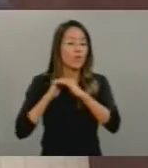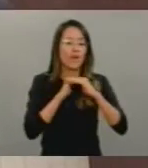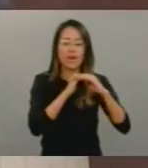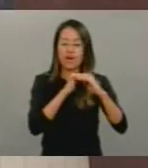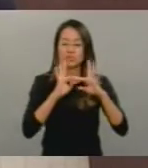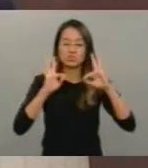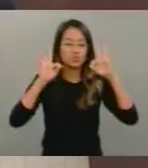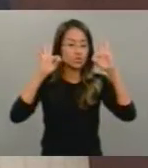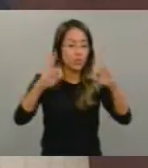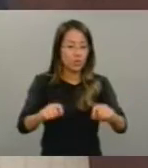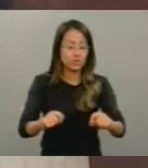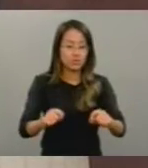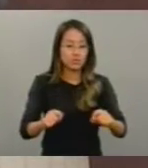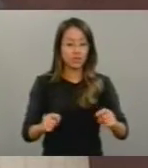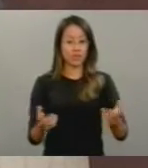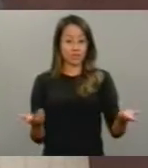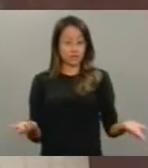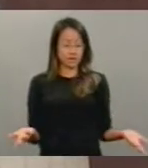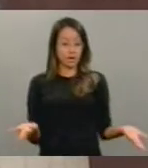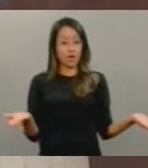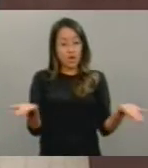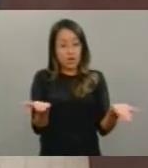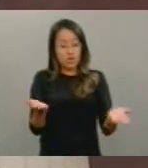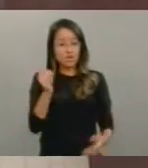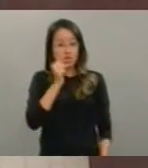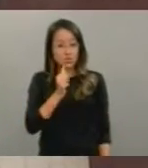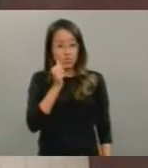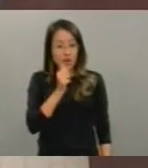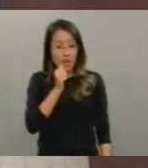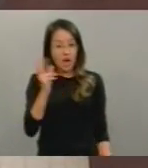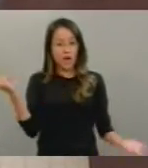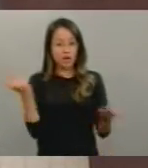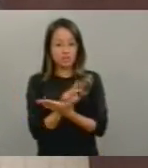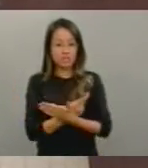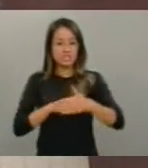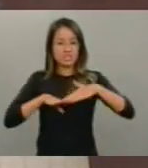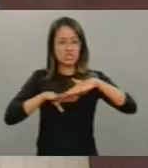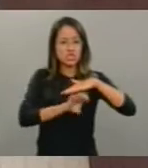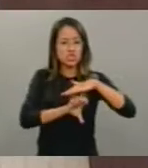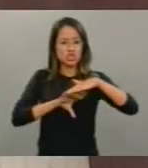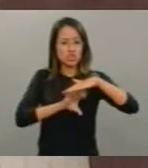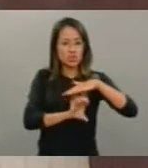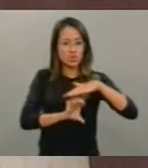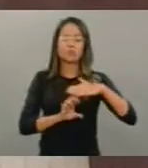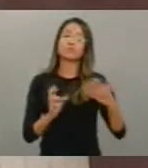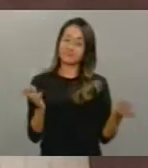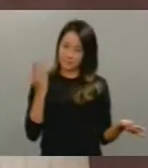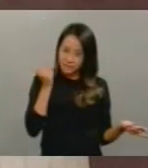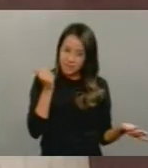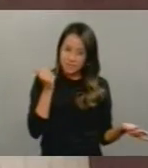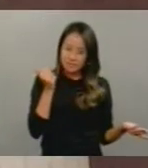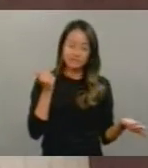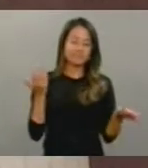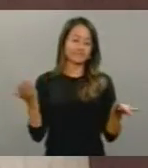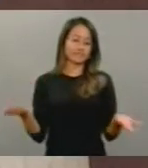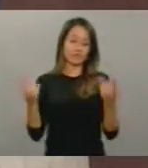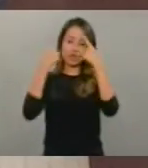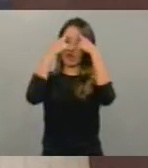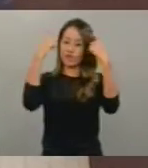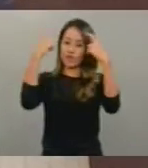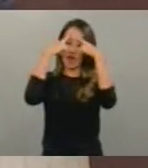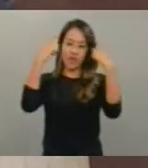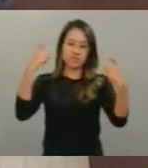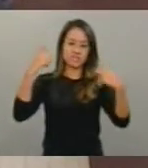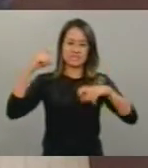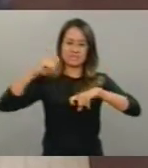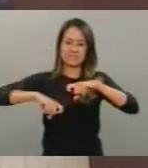mulheres para superarem essa desigualdade, essa cultura, e não naturalizarem a violência sexual como hoje ainda